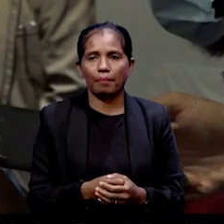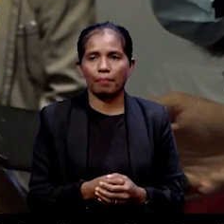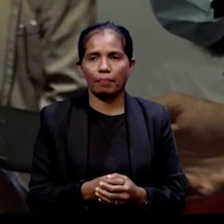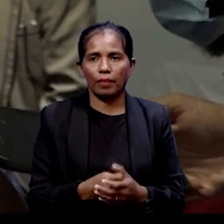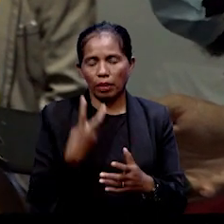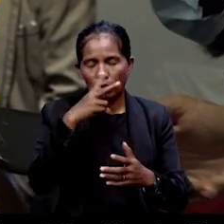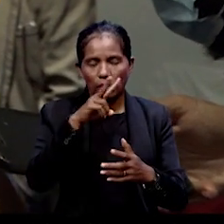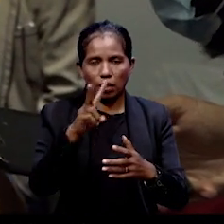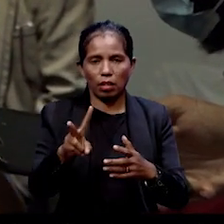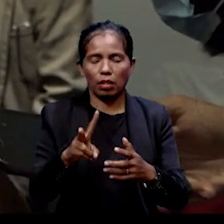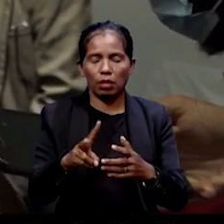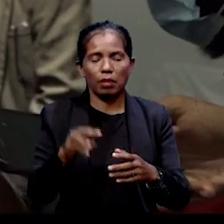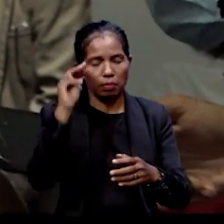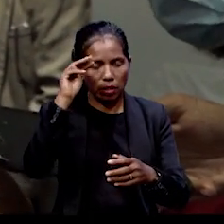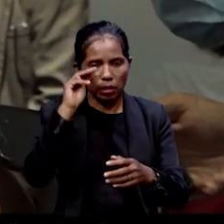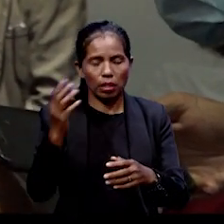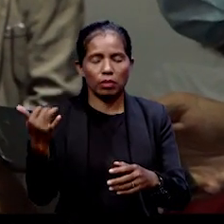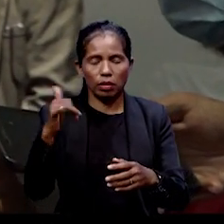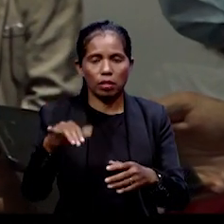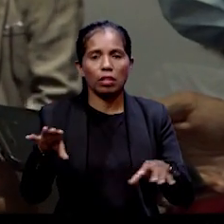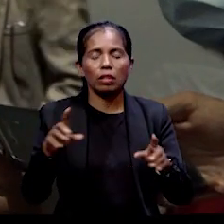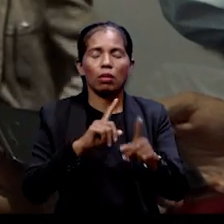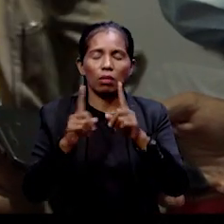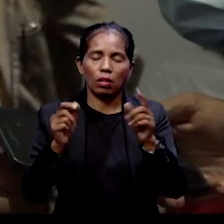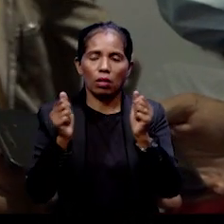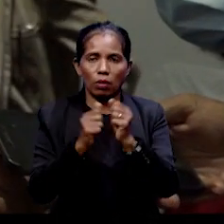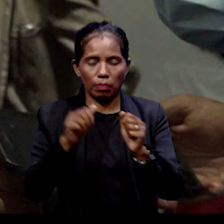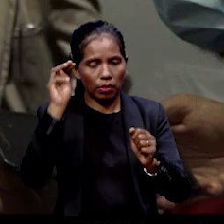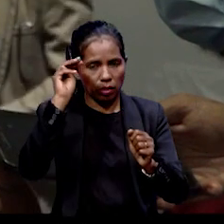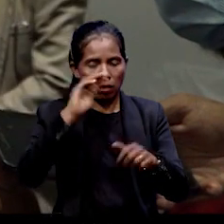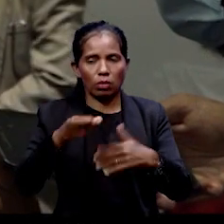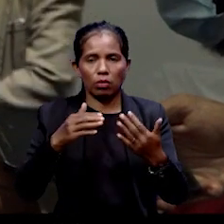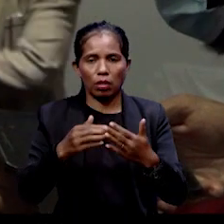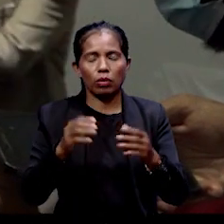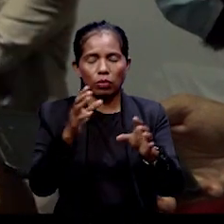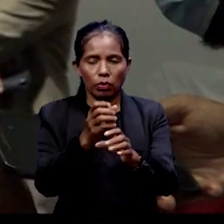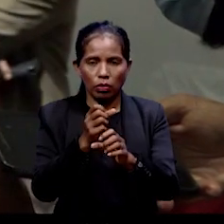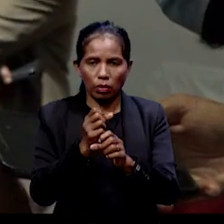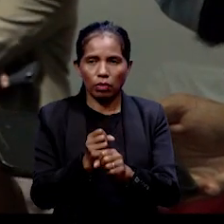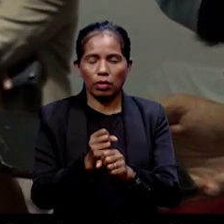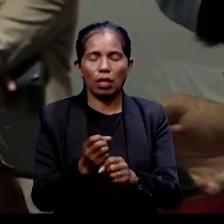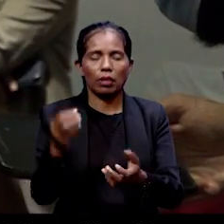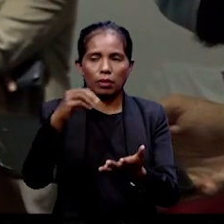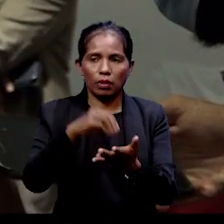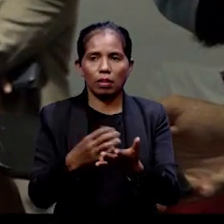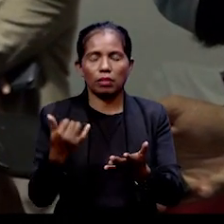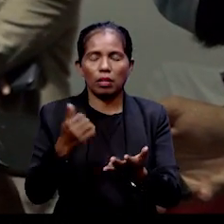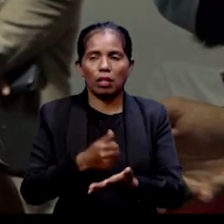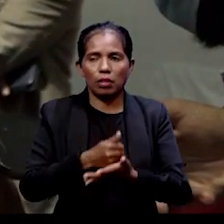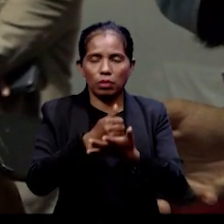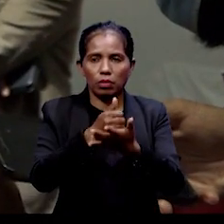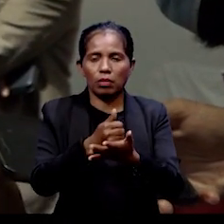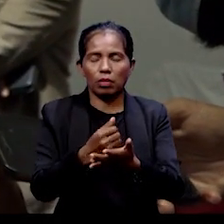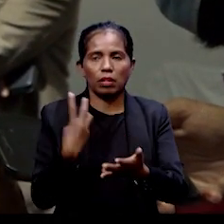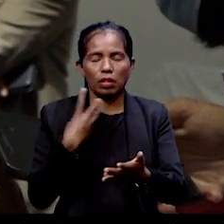aproximasan ho ministeri si relevan ser selukne parvele toma inisiativa reforma serne pele facilite litan itene